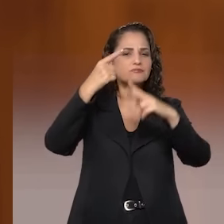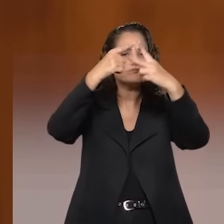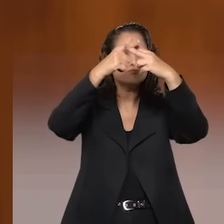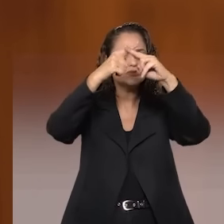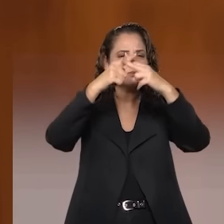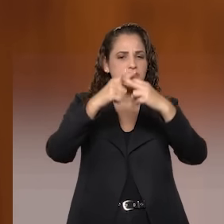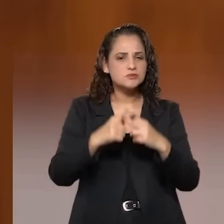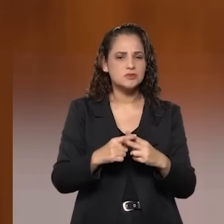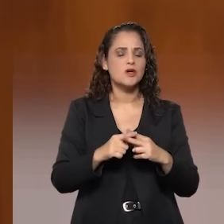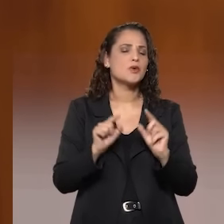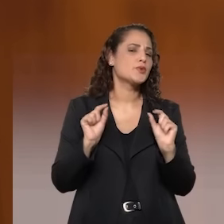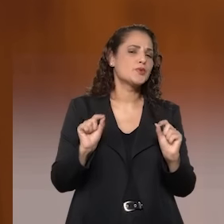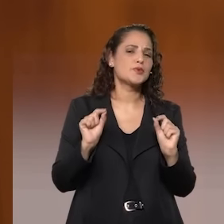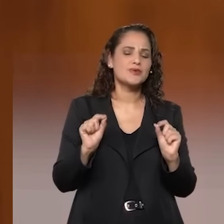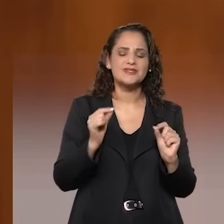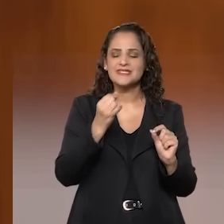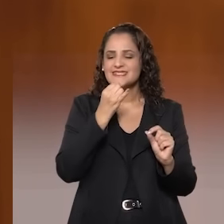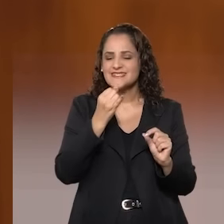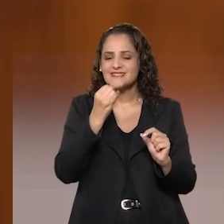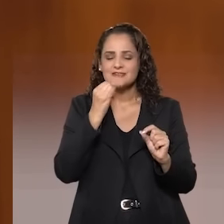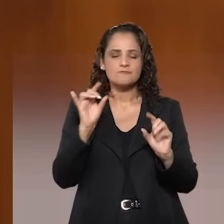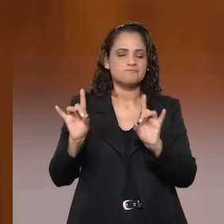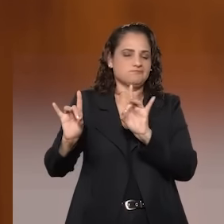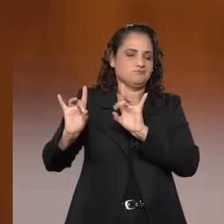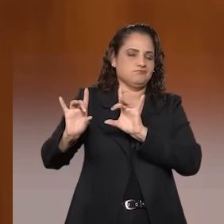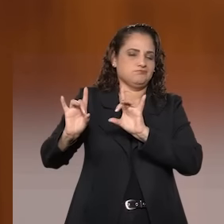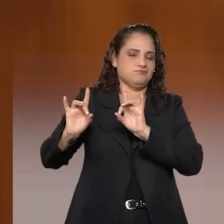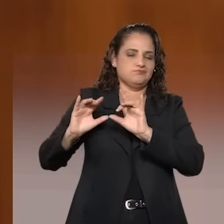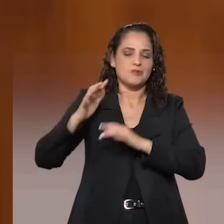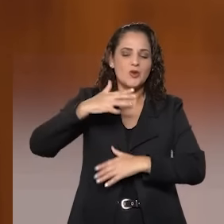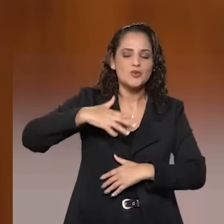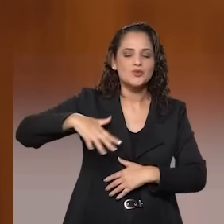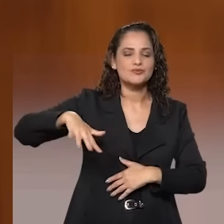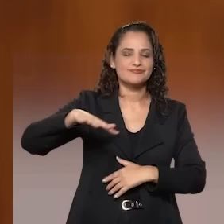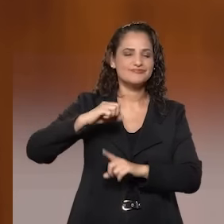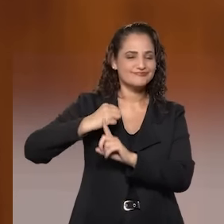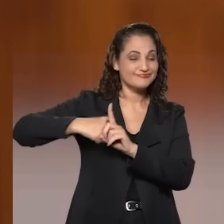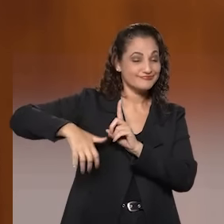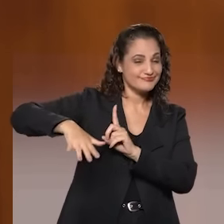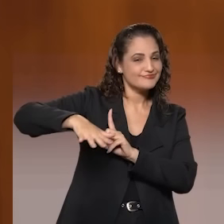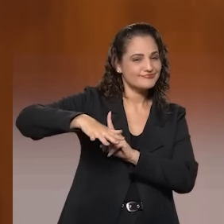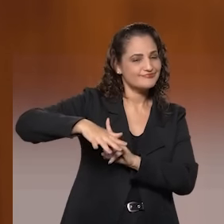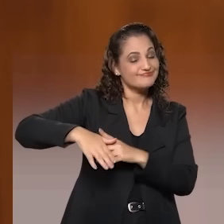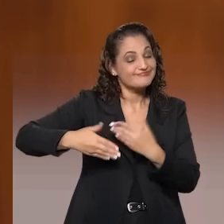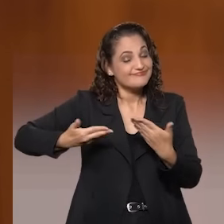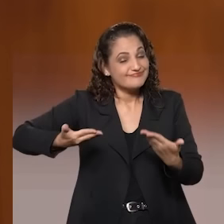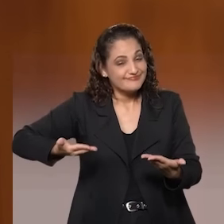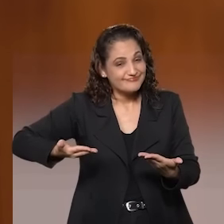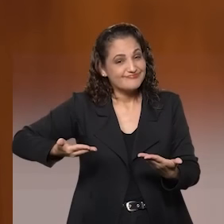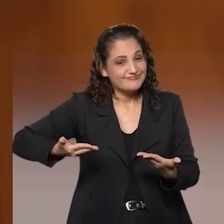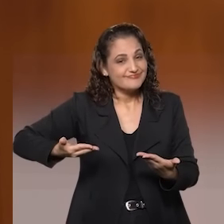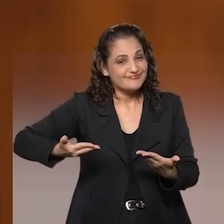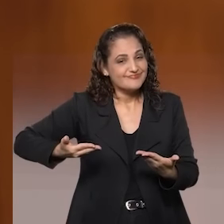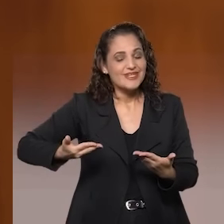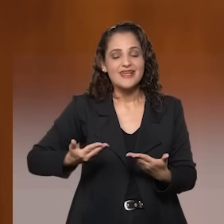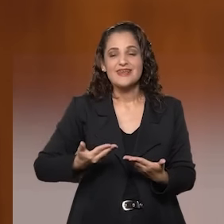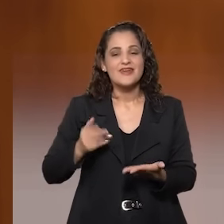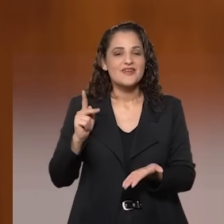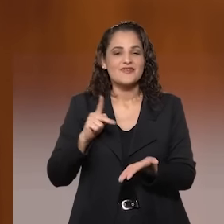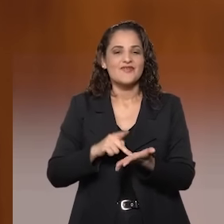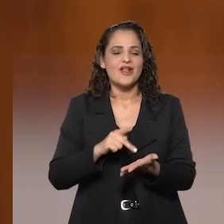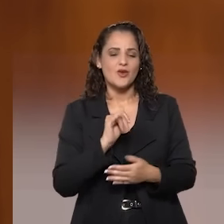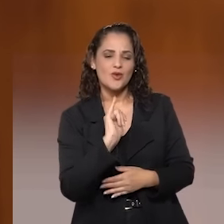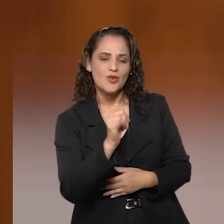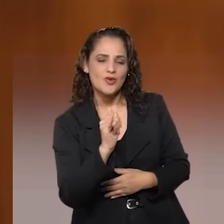manutenção de um status qu para os privilegiados ou seja eh não nos contaram a